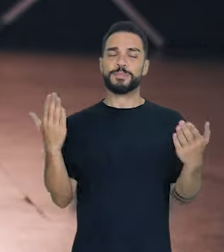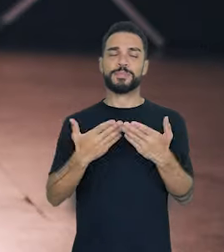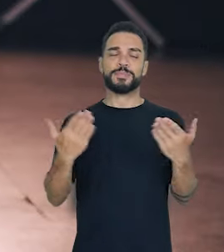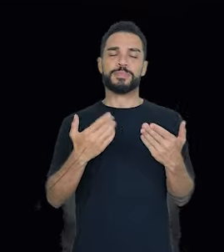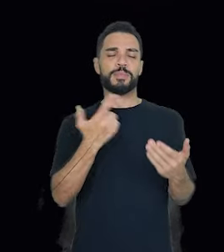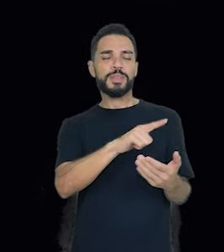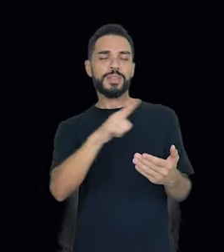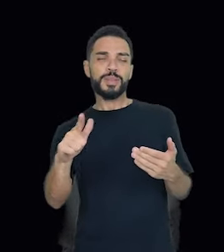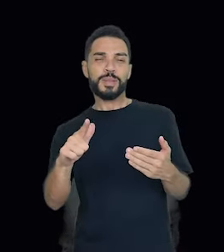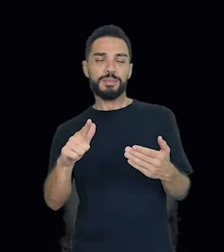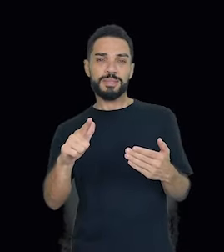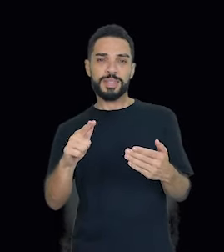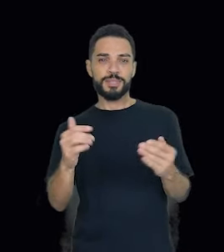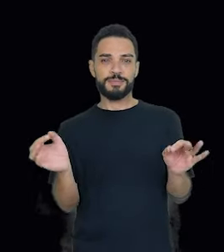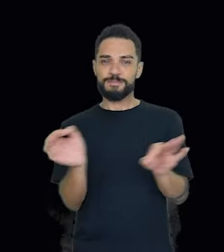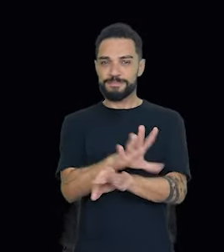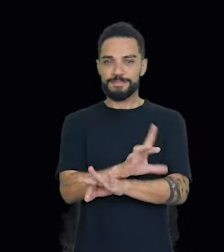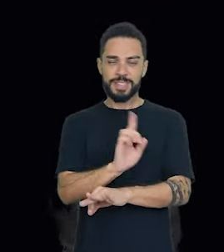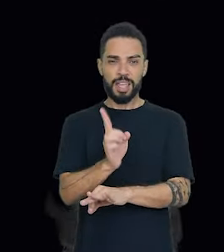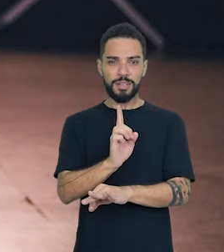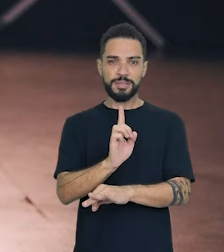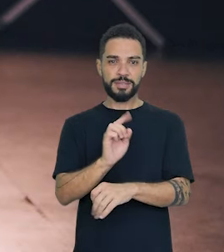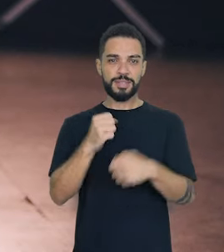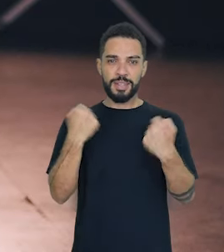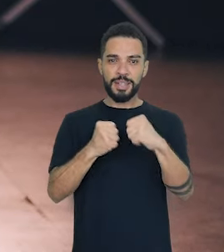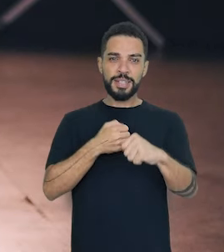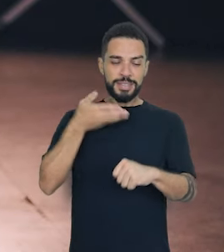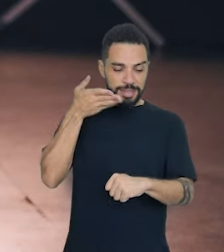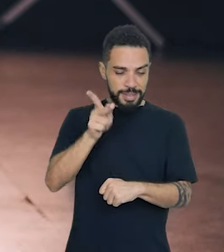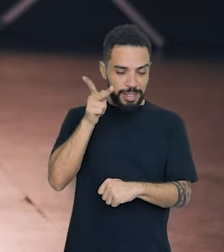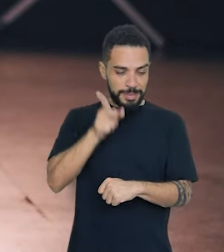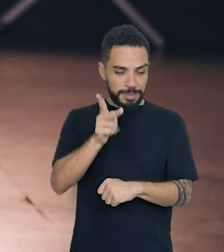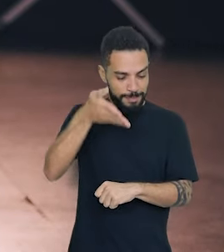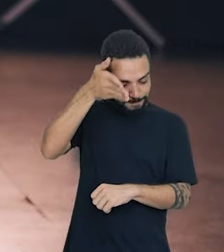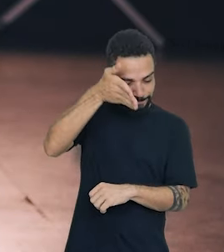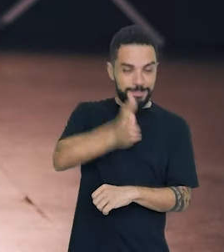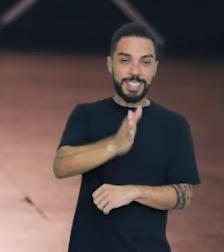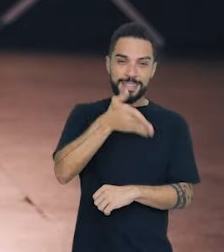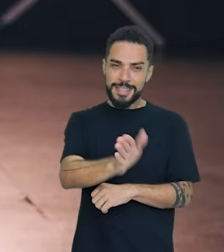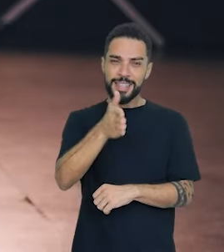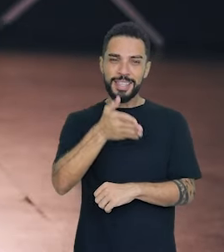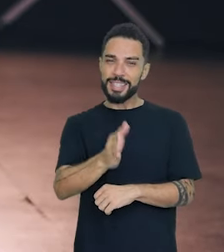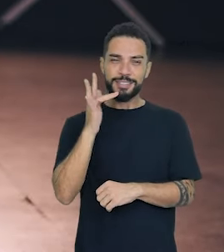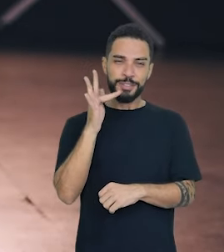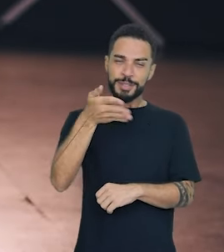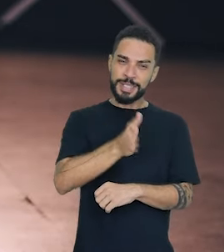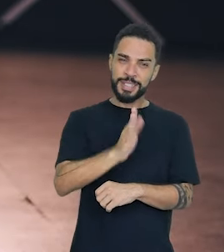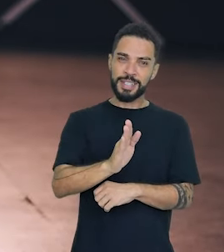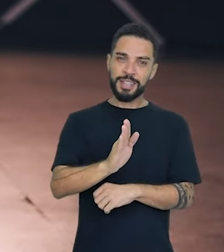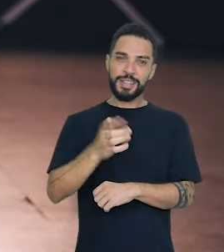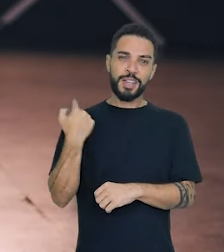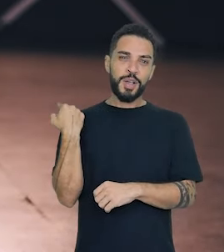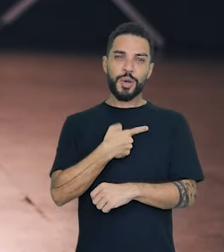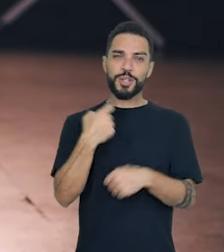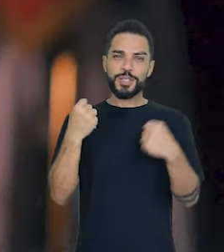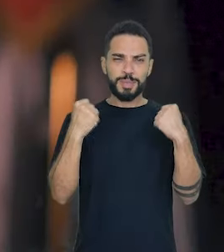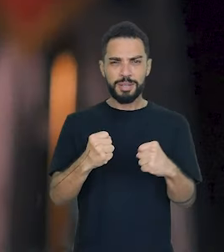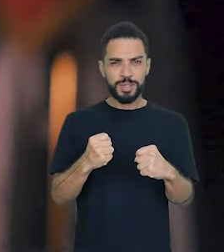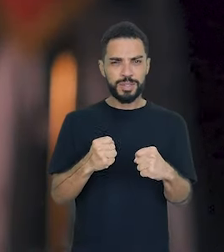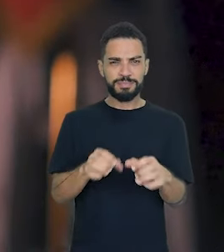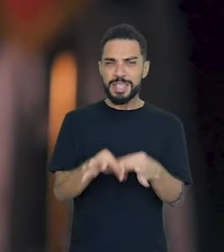não tem limites. A vida da gente não tem limites. Você pode ser um faxineiro transformando na minha sala. Você pode ser um professor transformando